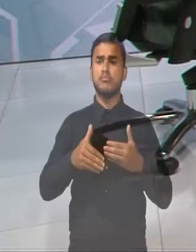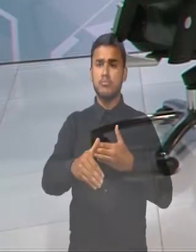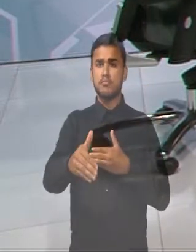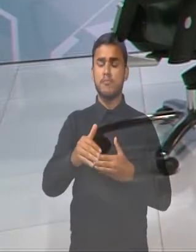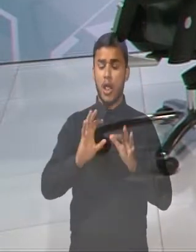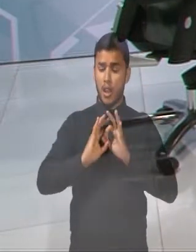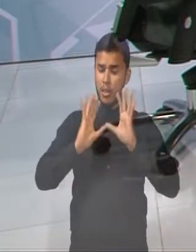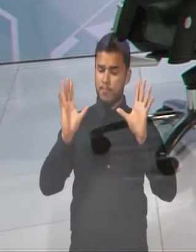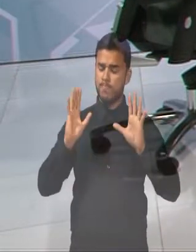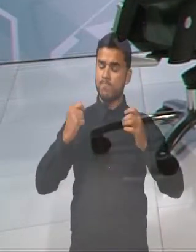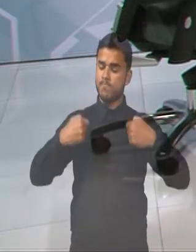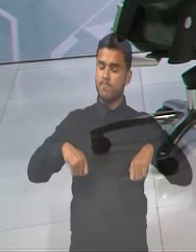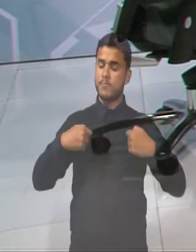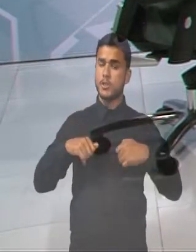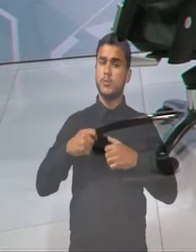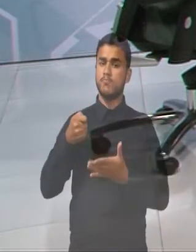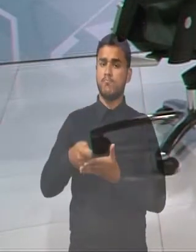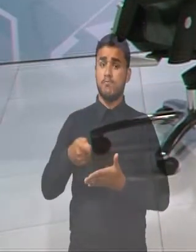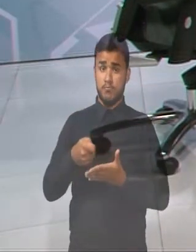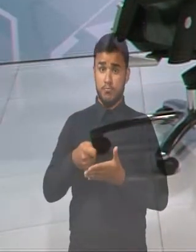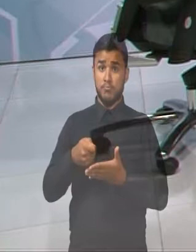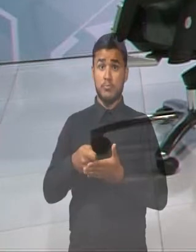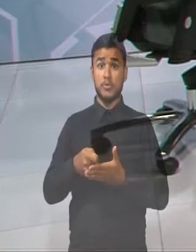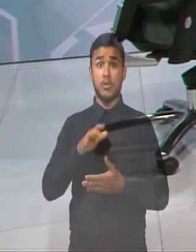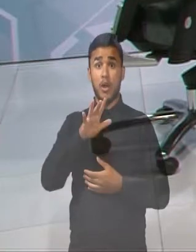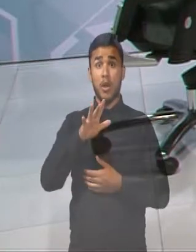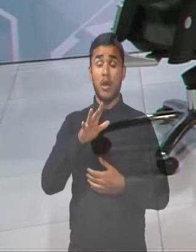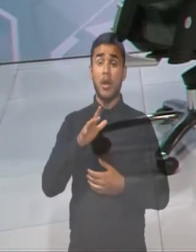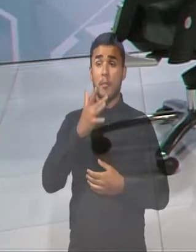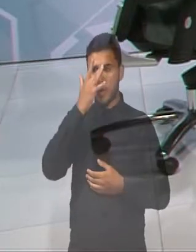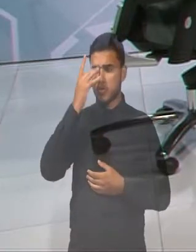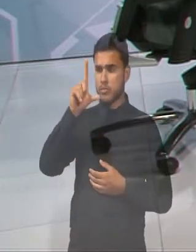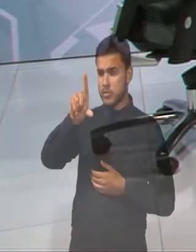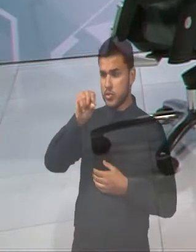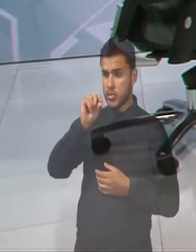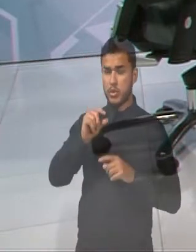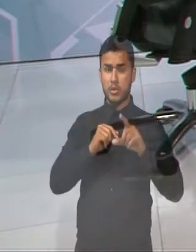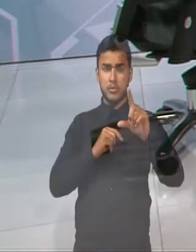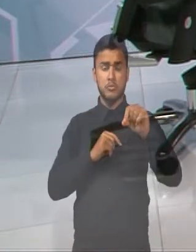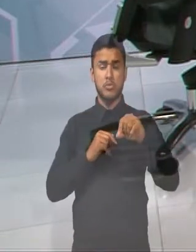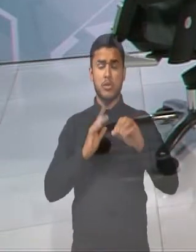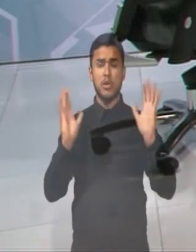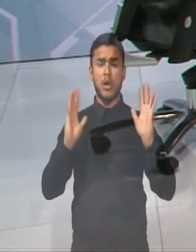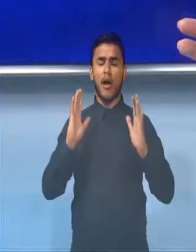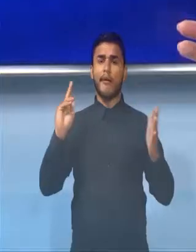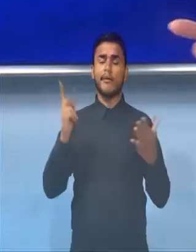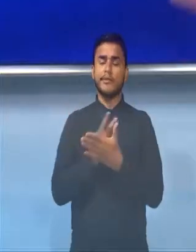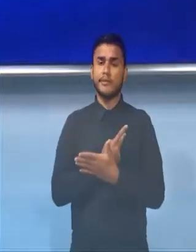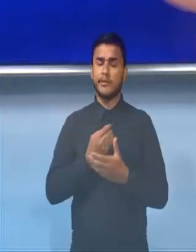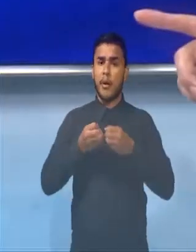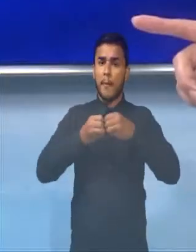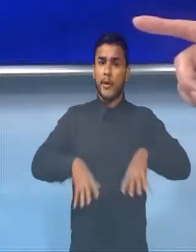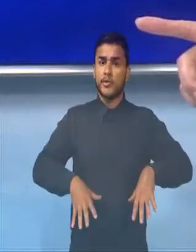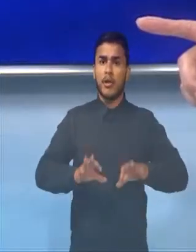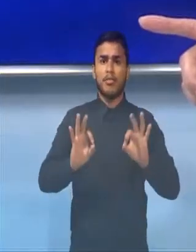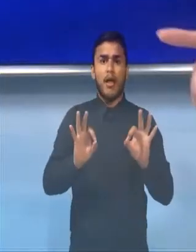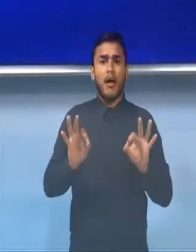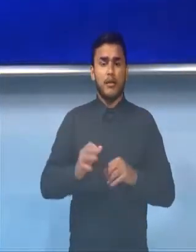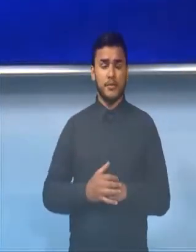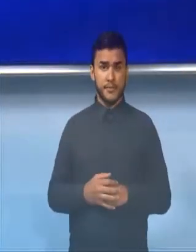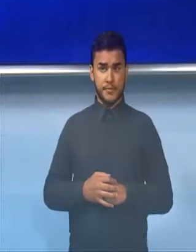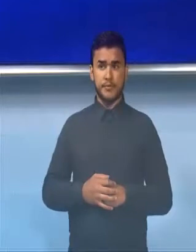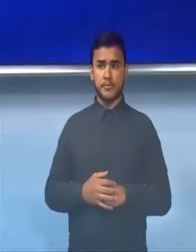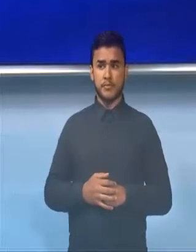consequências. Nós estamos querendo que as pessoas façam escolhas sem consequência nenhuma. É a cidadania dos direitos, sem nenhum dever. É a cidadania